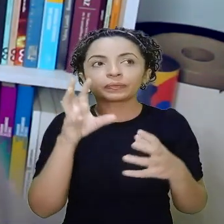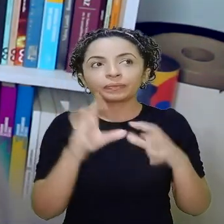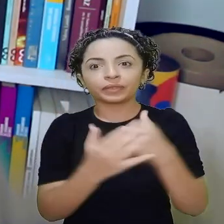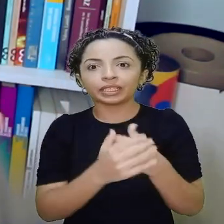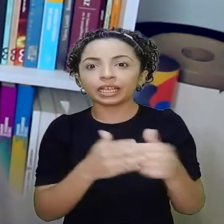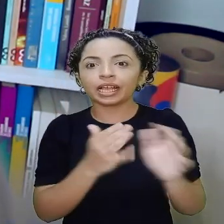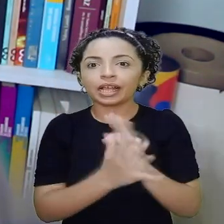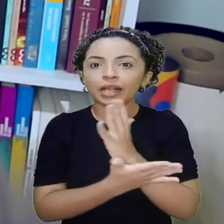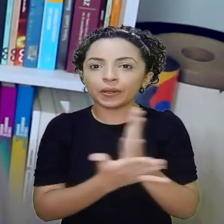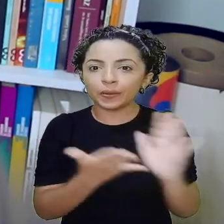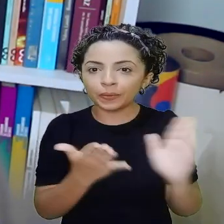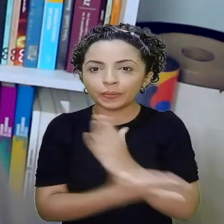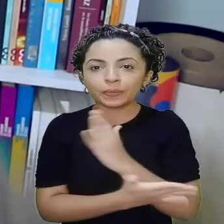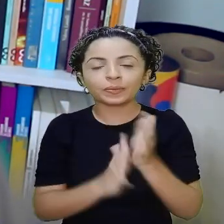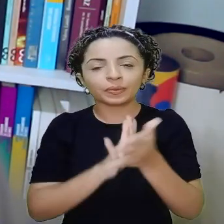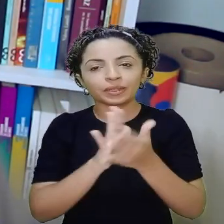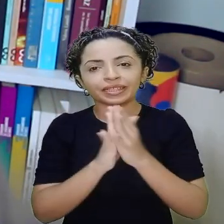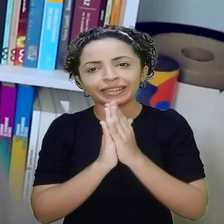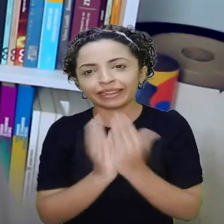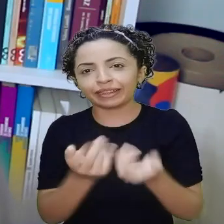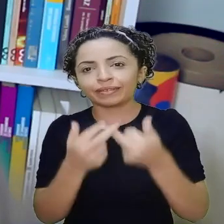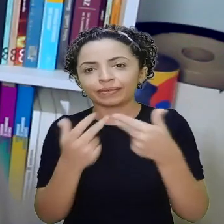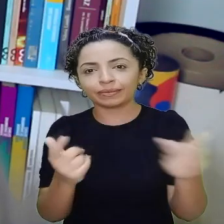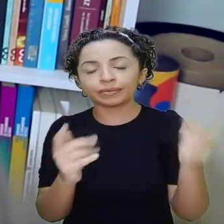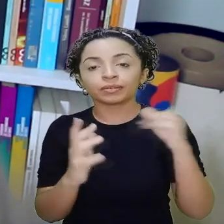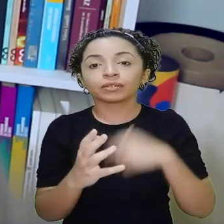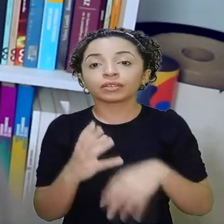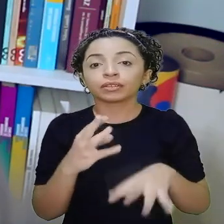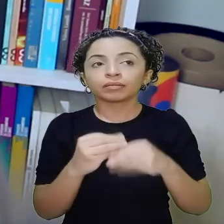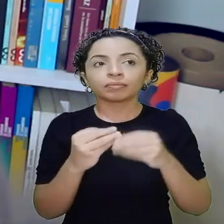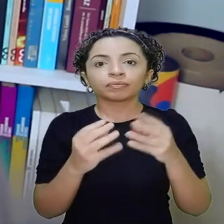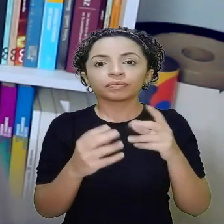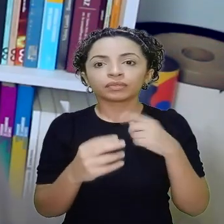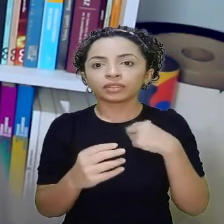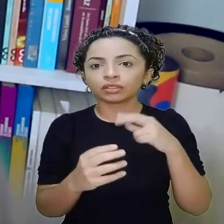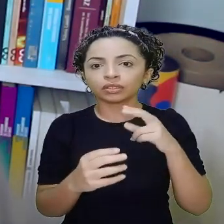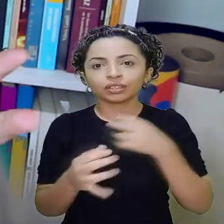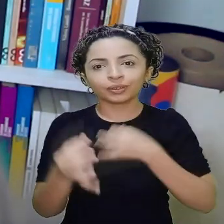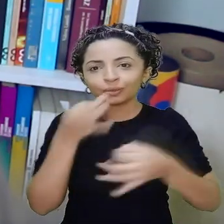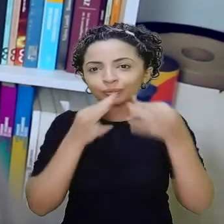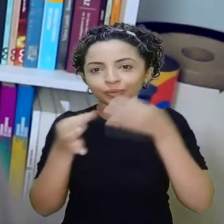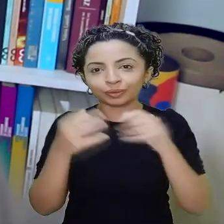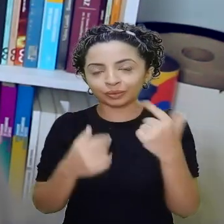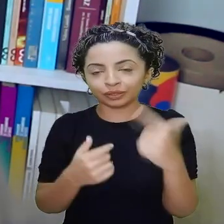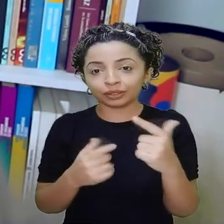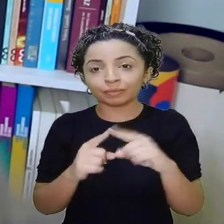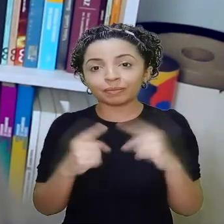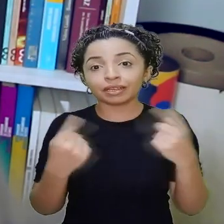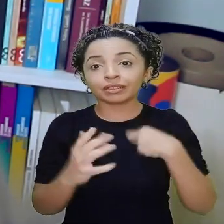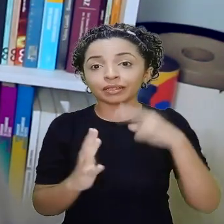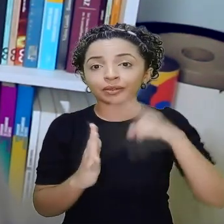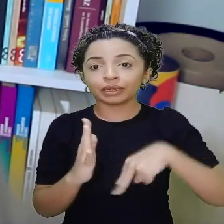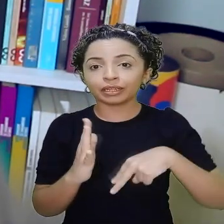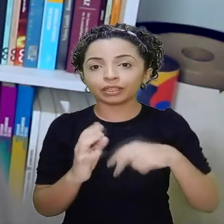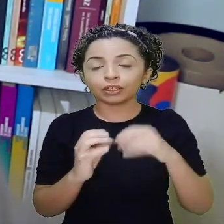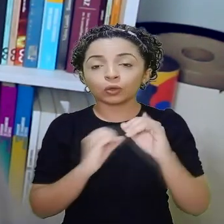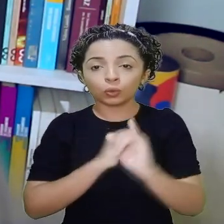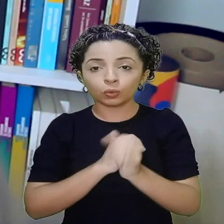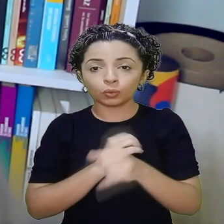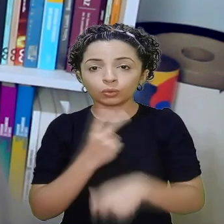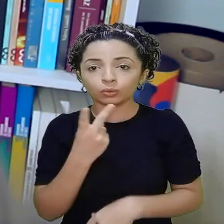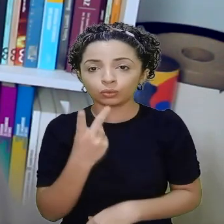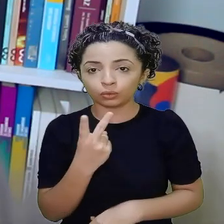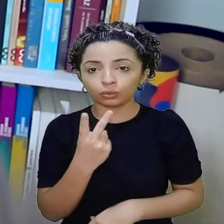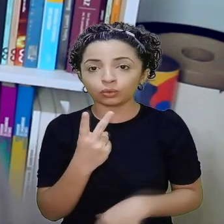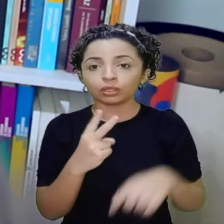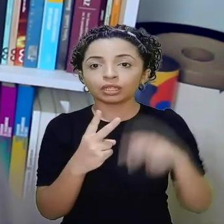contos que eu li, certo? Porque muitas vezes eu pego alguns contos esporádicos, sabe? De alguma coletânea, de algum livro, enfim, de